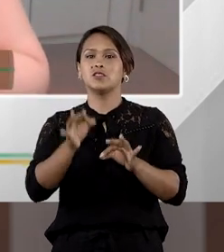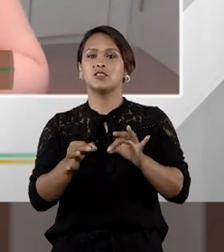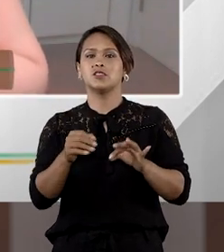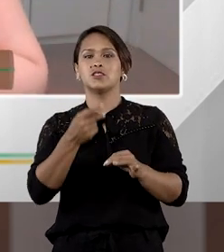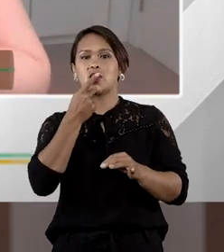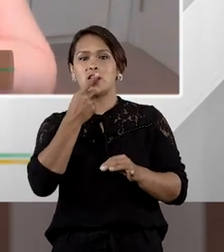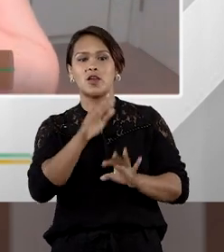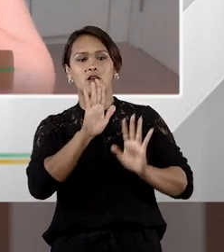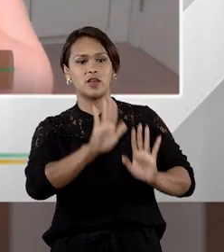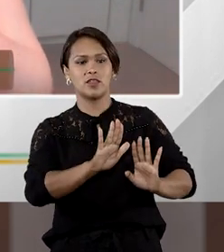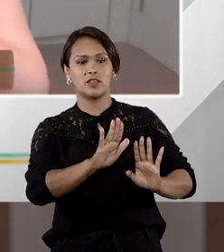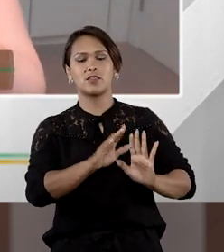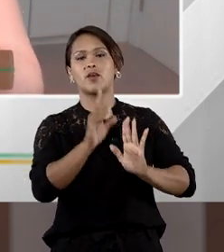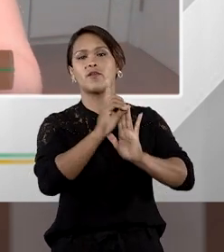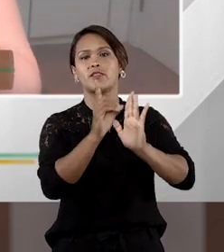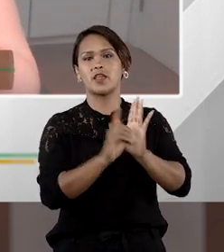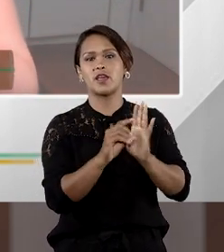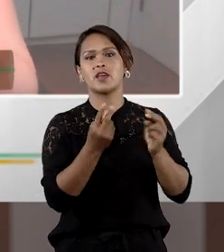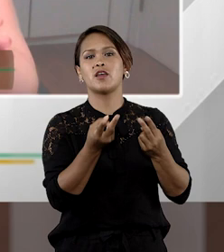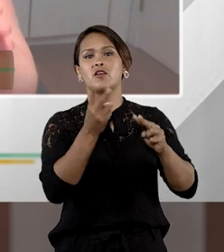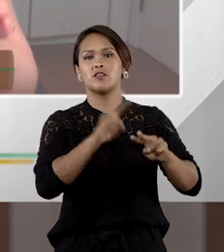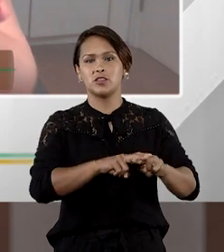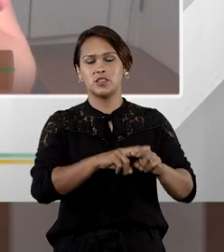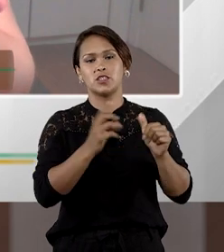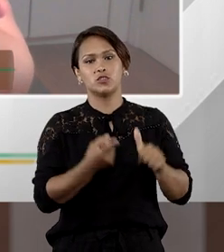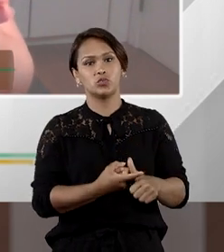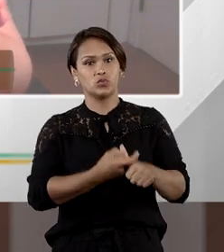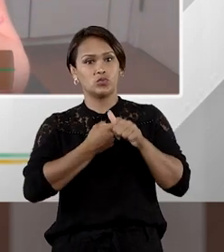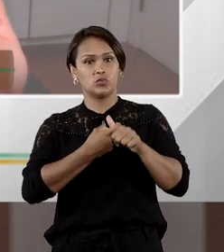falaram o seguinte: olha, então decreta no regime fechado,